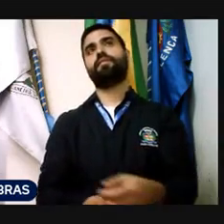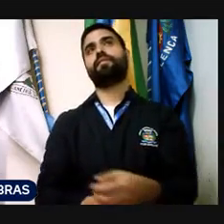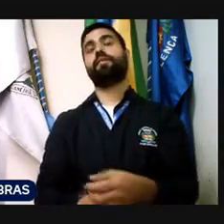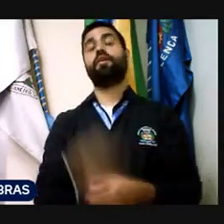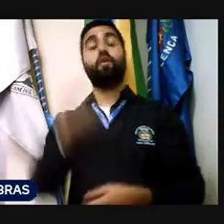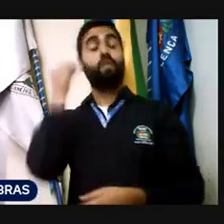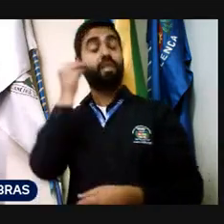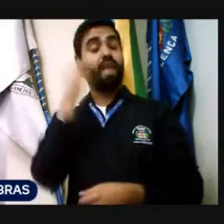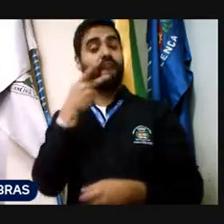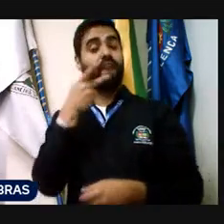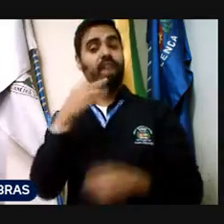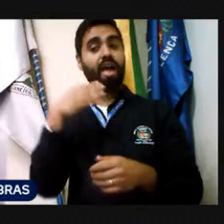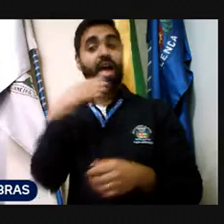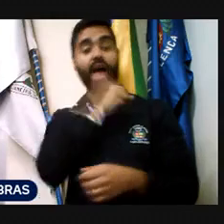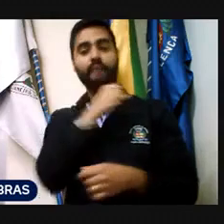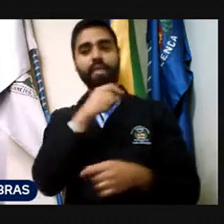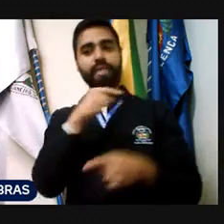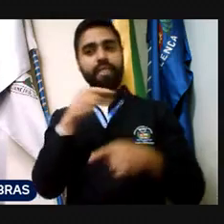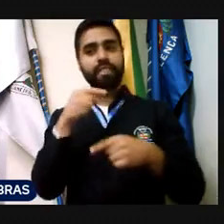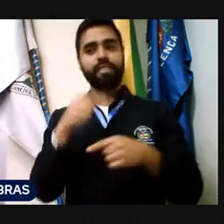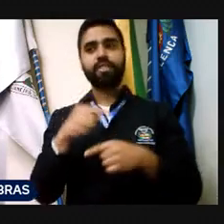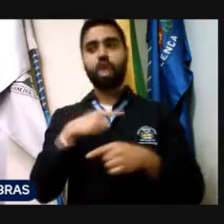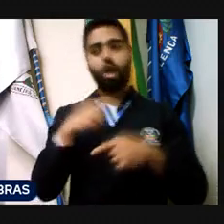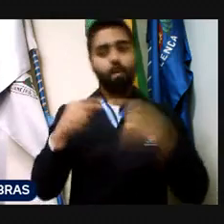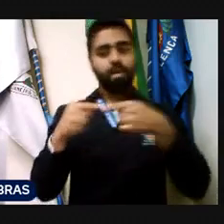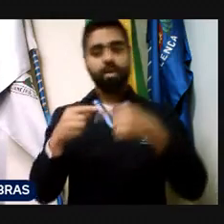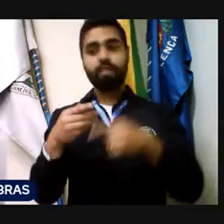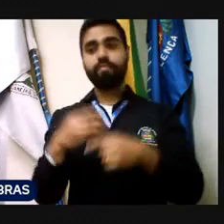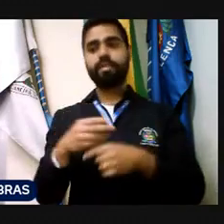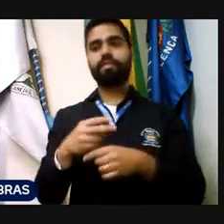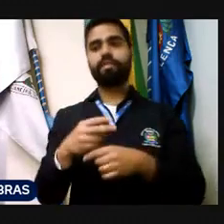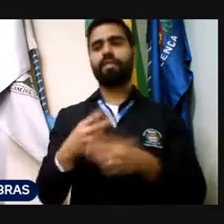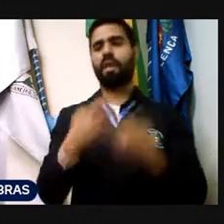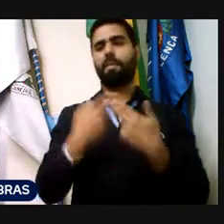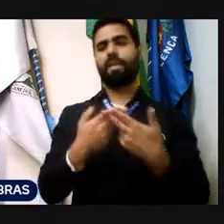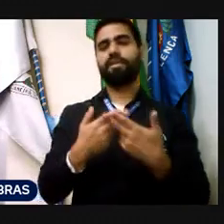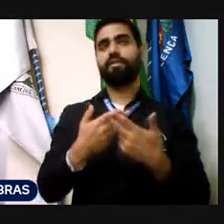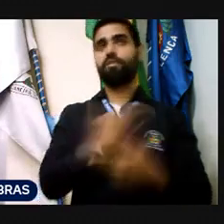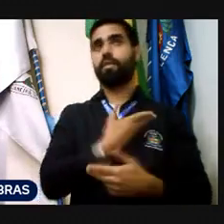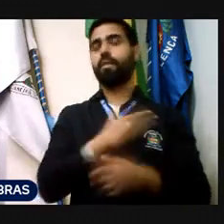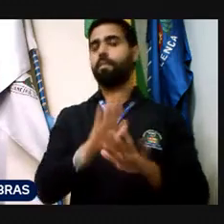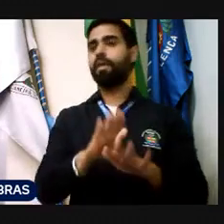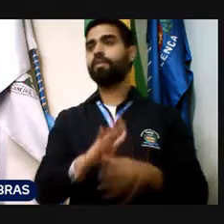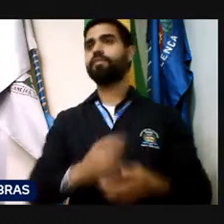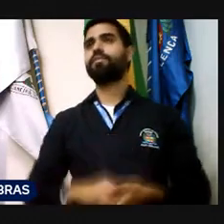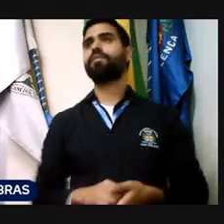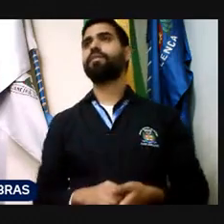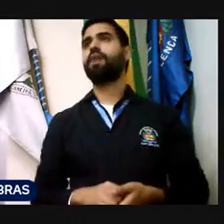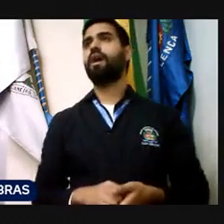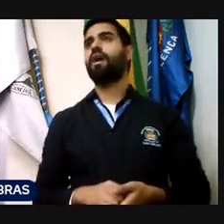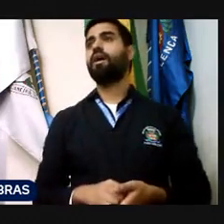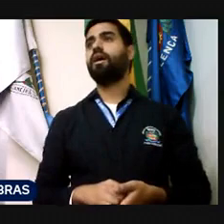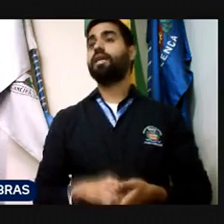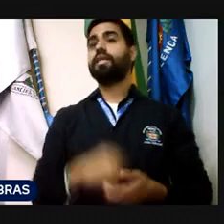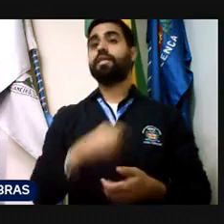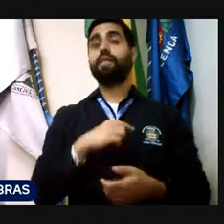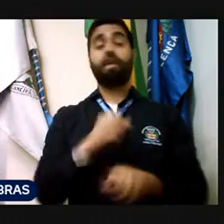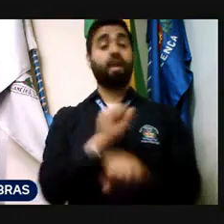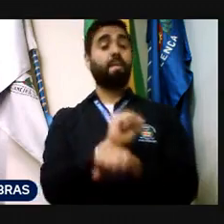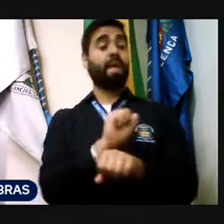tempo aqui e tentar não encher muito aí a paciência dos colegas, mas com excesso a gente acaba acumulando assunto,